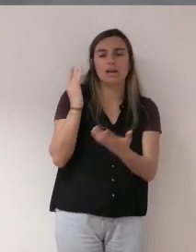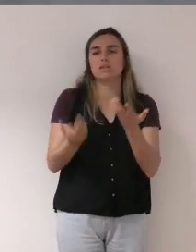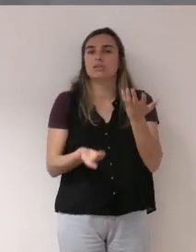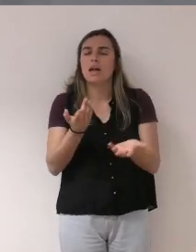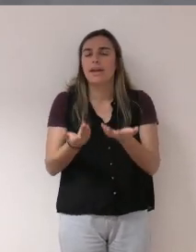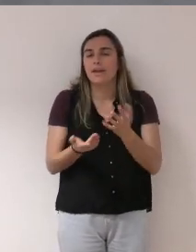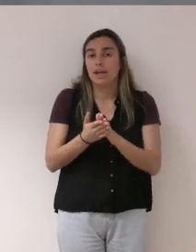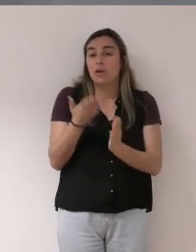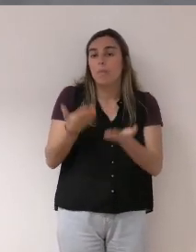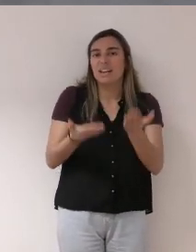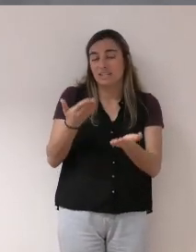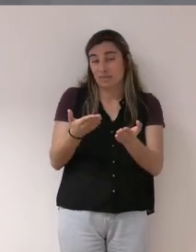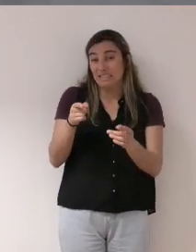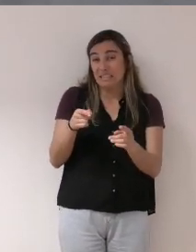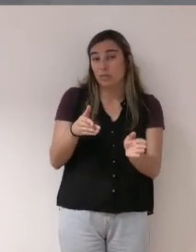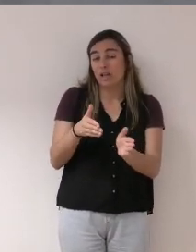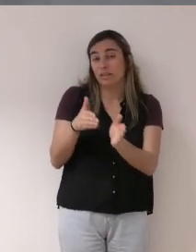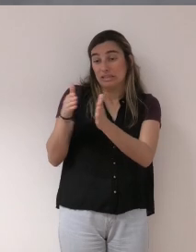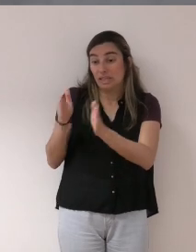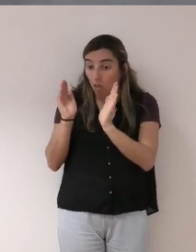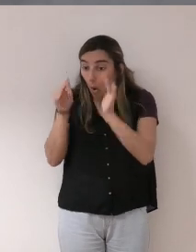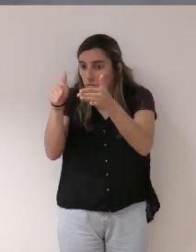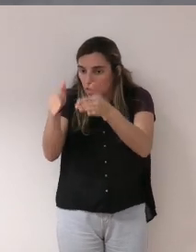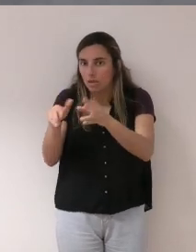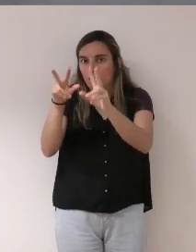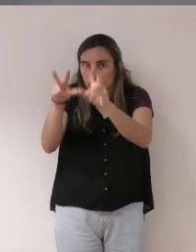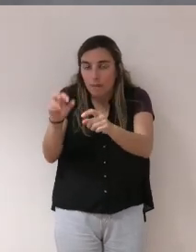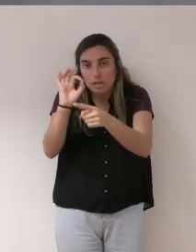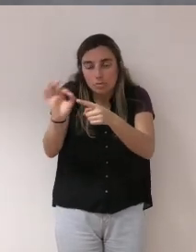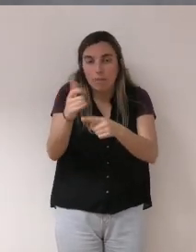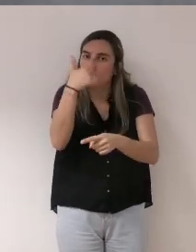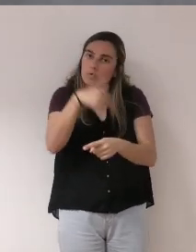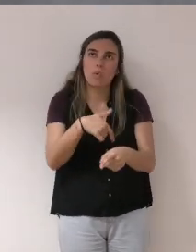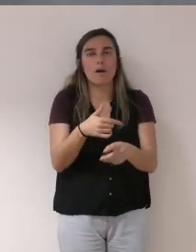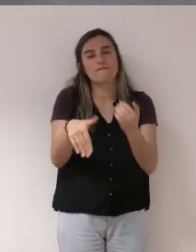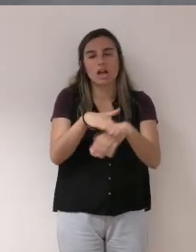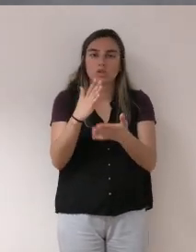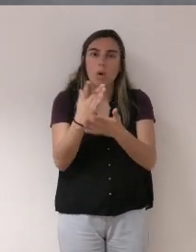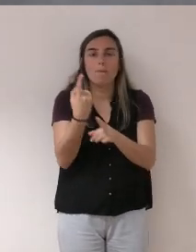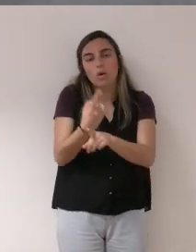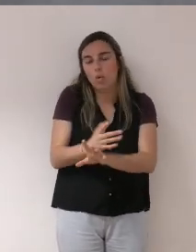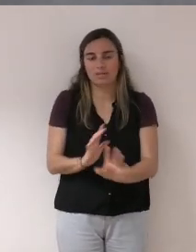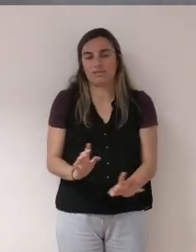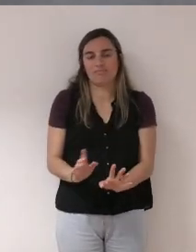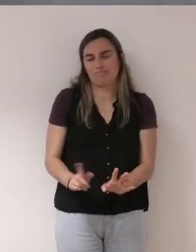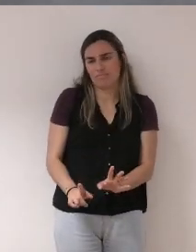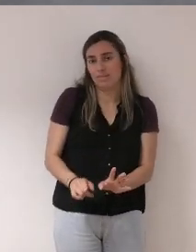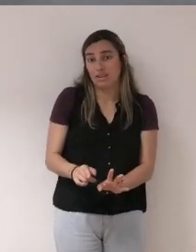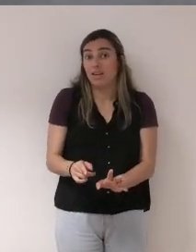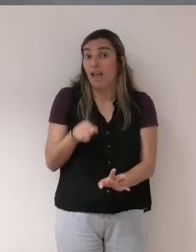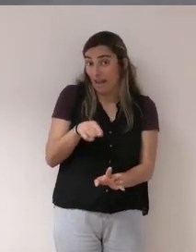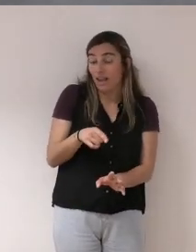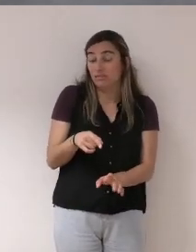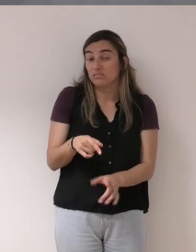digamos, esse lado obsessivo do autor que trata quase sempre do